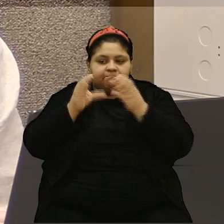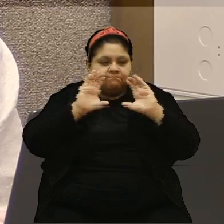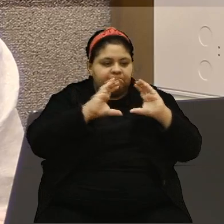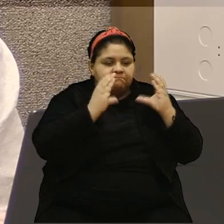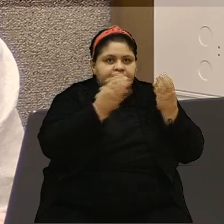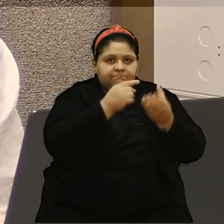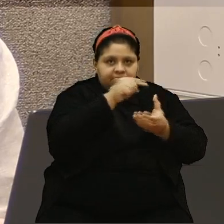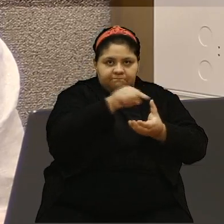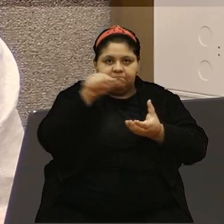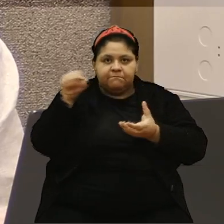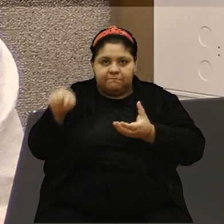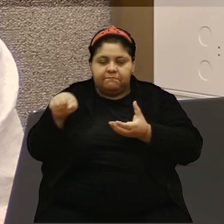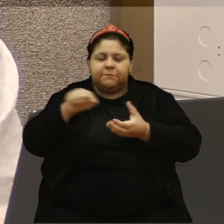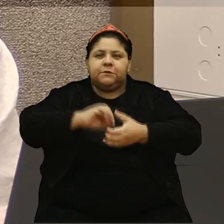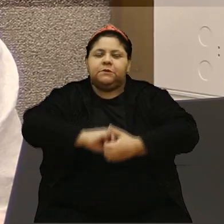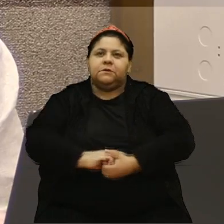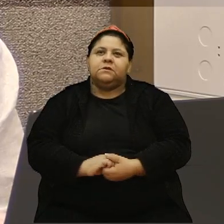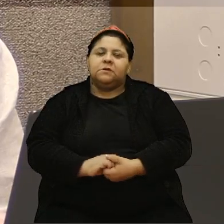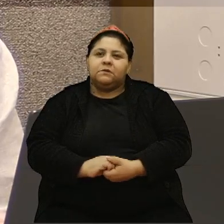Mas